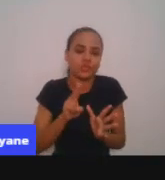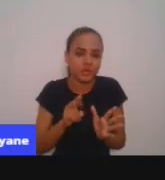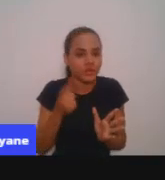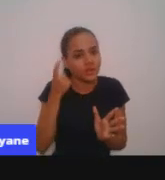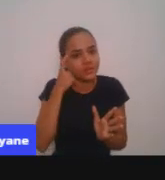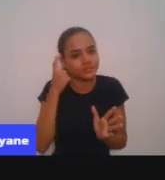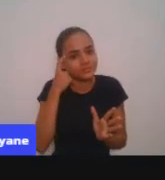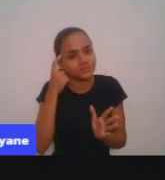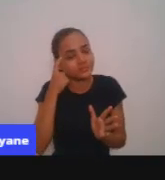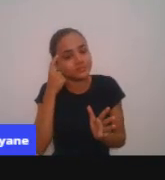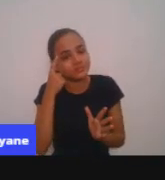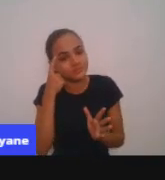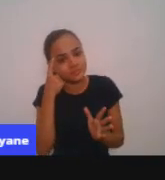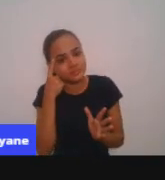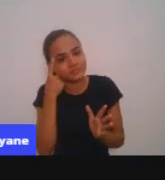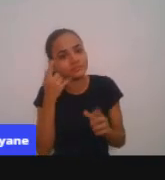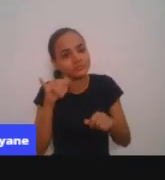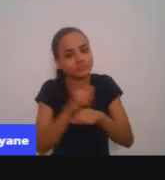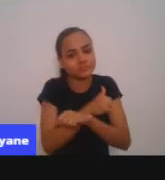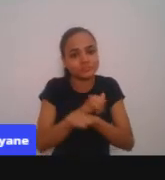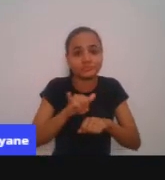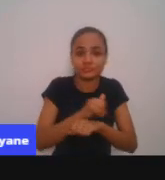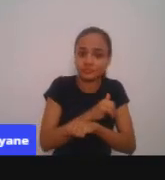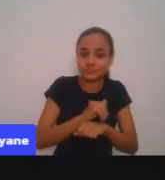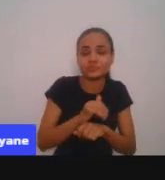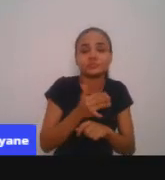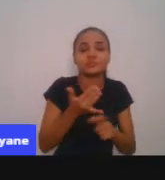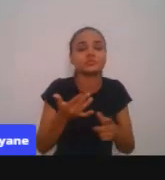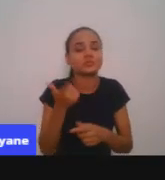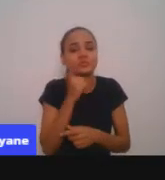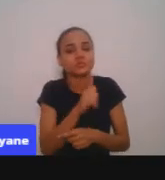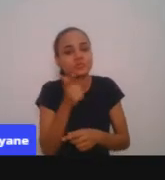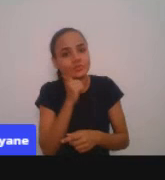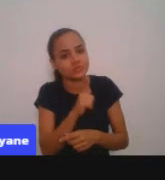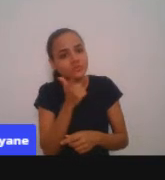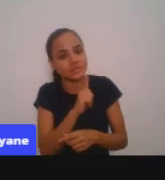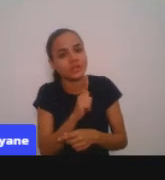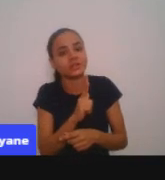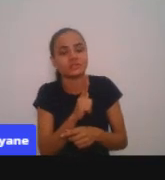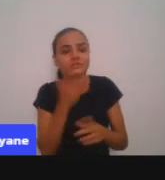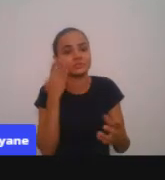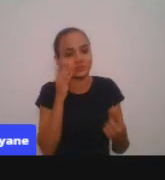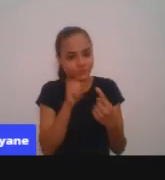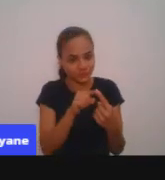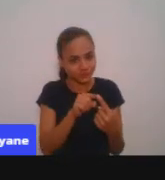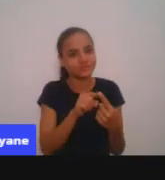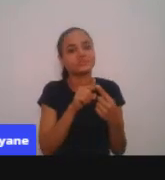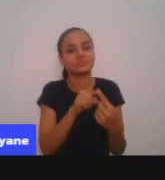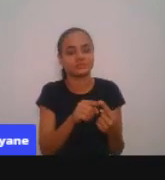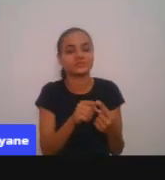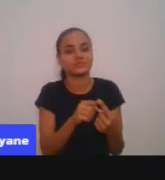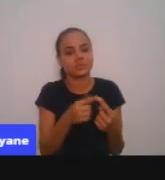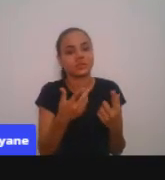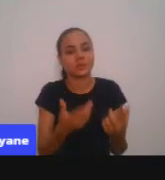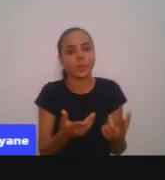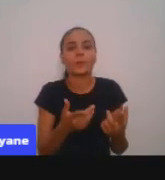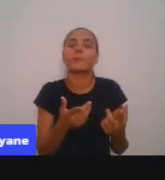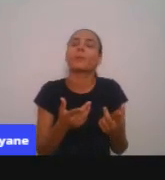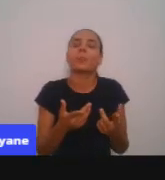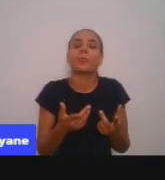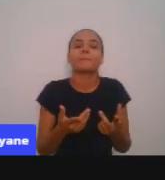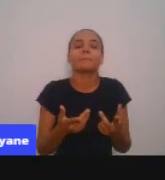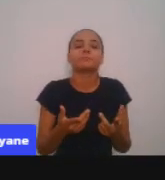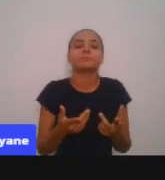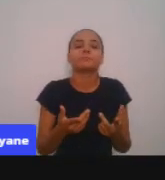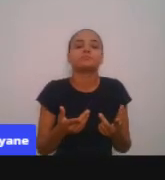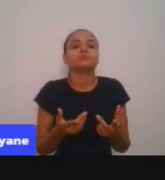conseguir atingi-las, né? Chegar até criar essa interação que é importante com as crianças. Um